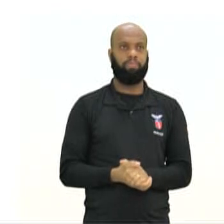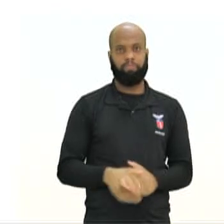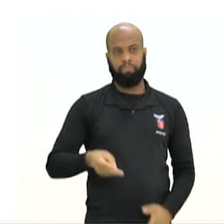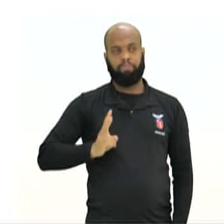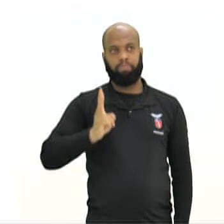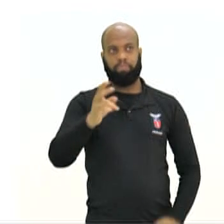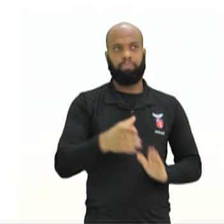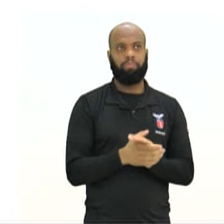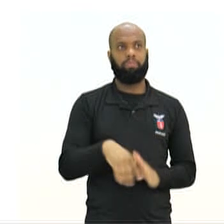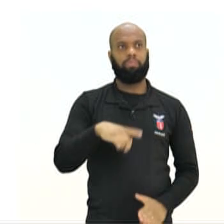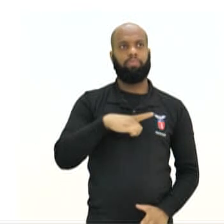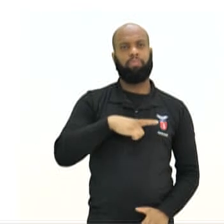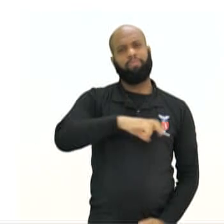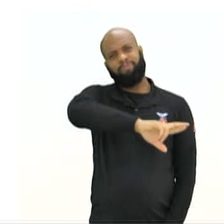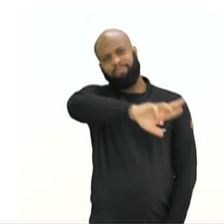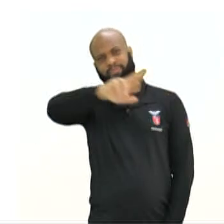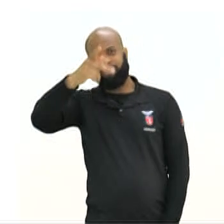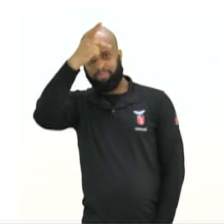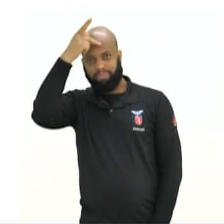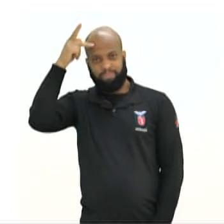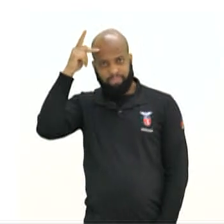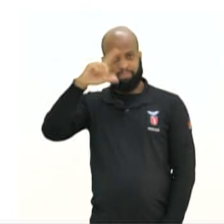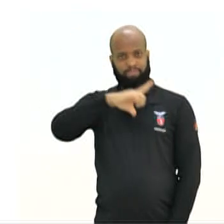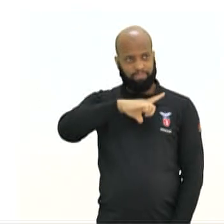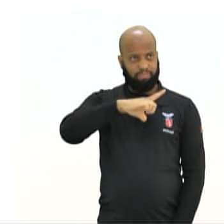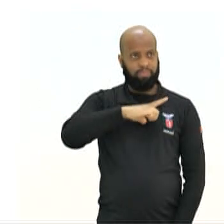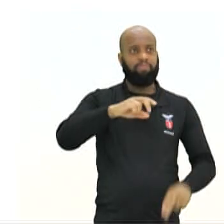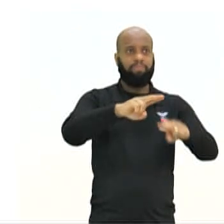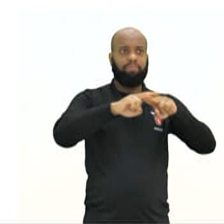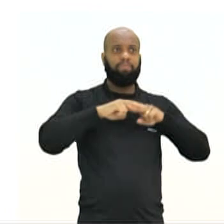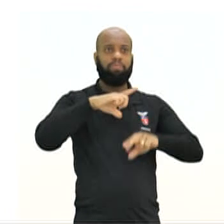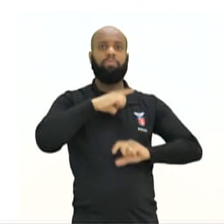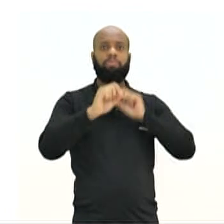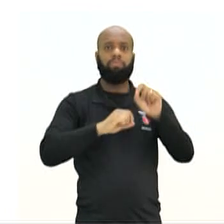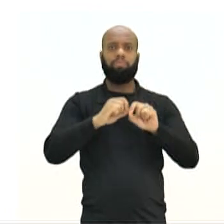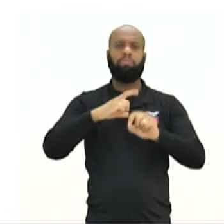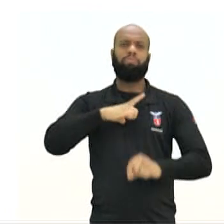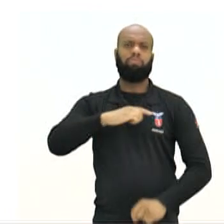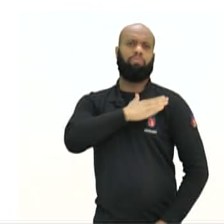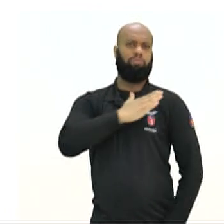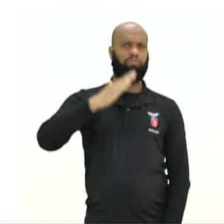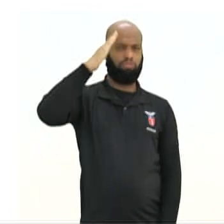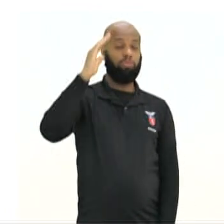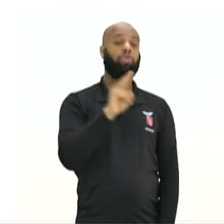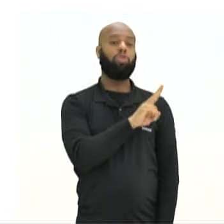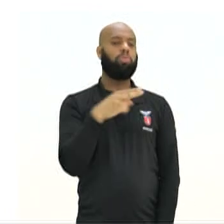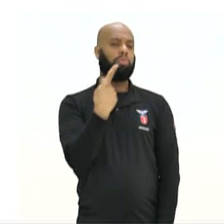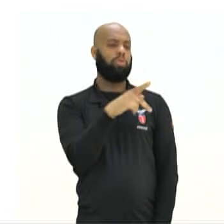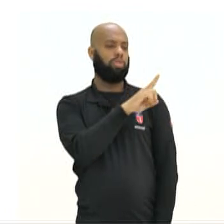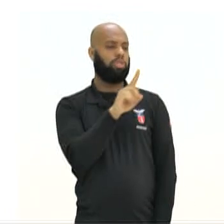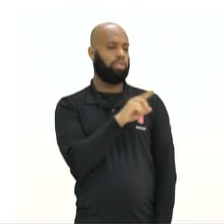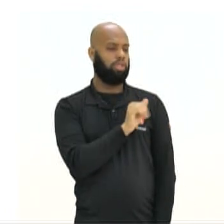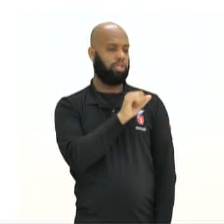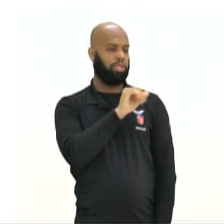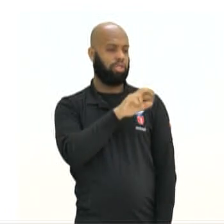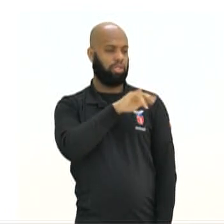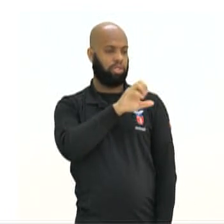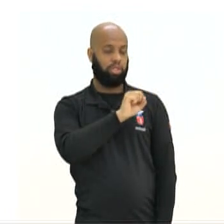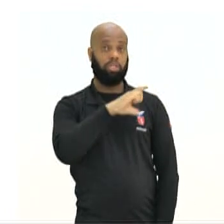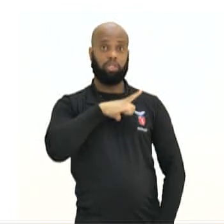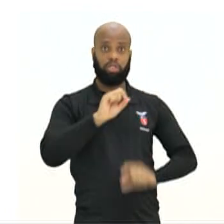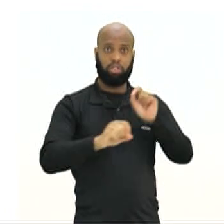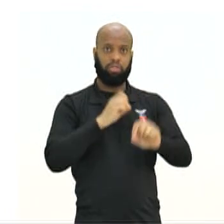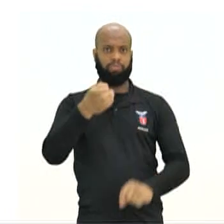Continuando nossa leitura. Há muitos na freguesia, certo? Por causa de um coronel que se chamou Zacarias e que foi o